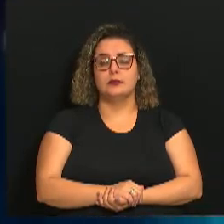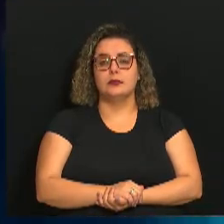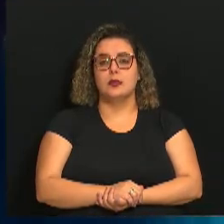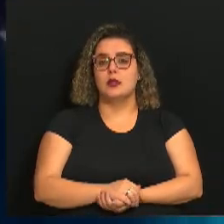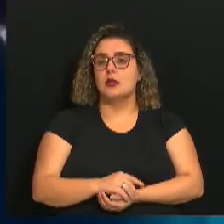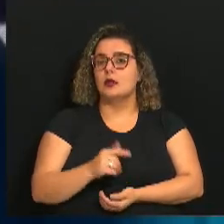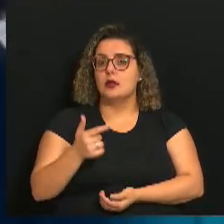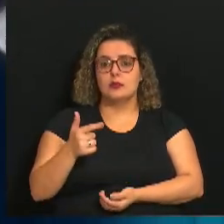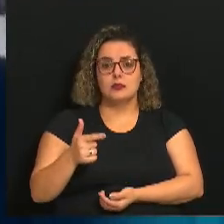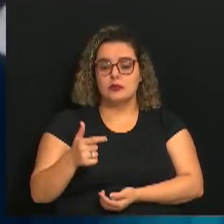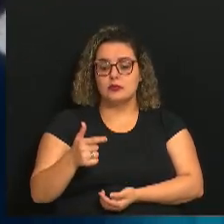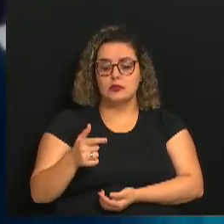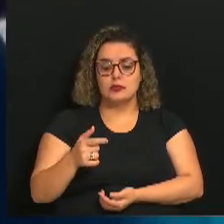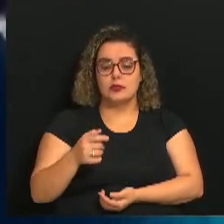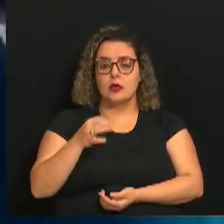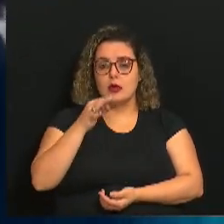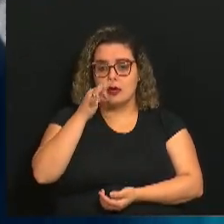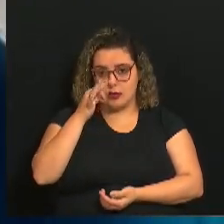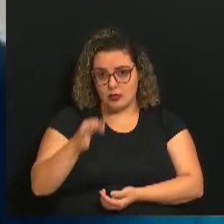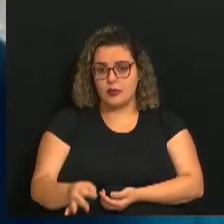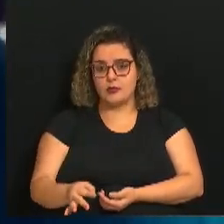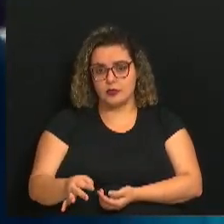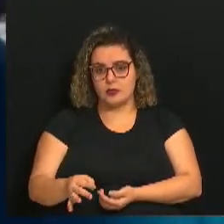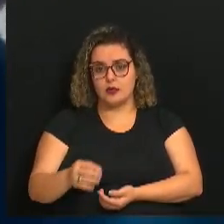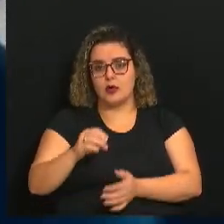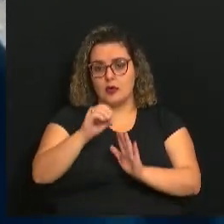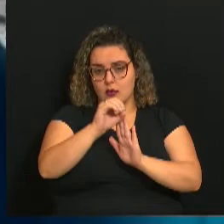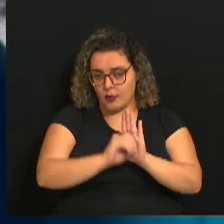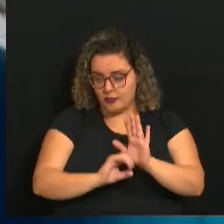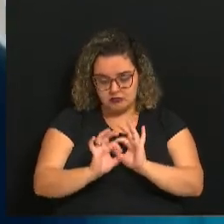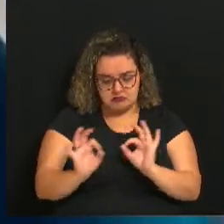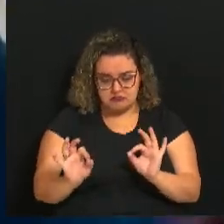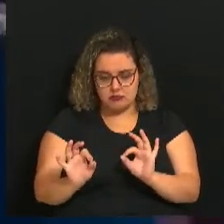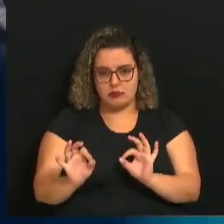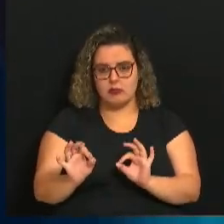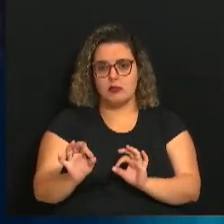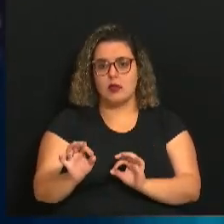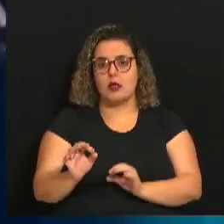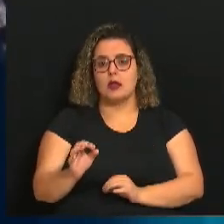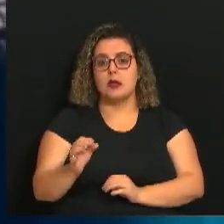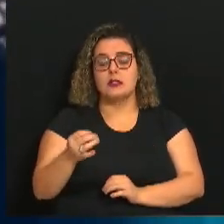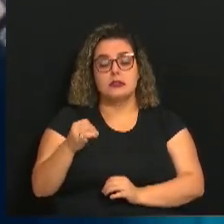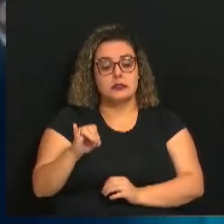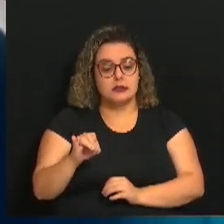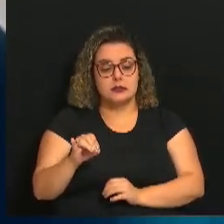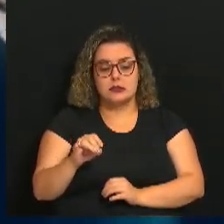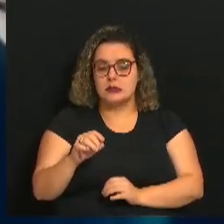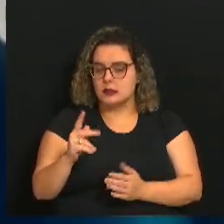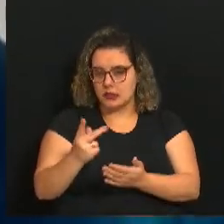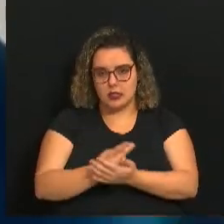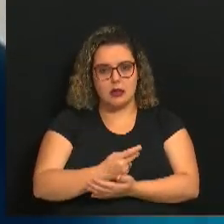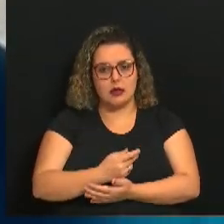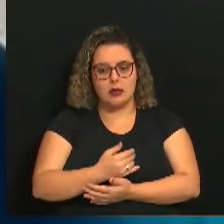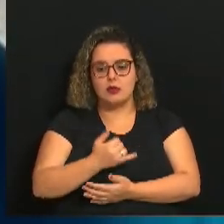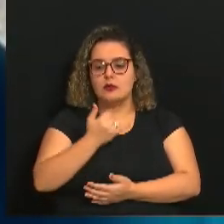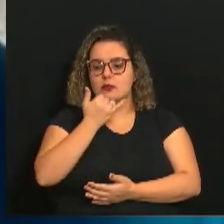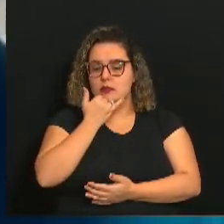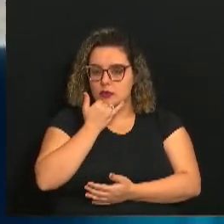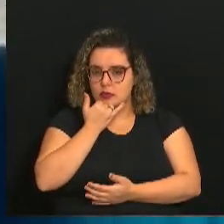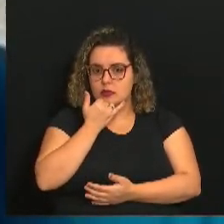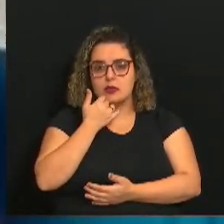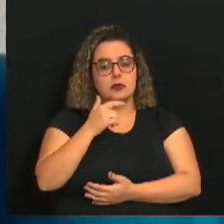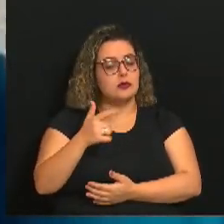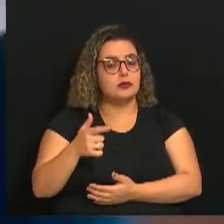Se vocês disponibilizaram isso, eu peço desculpa de eu estar falando que eu não tive a confirmação